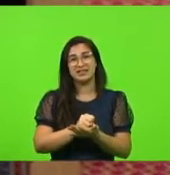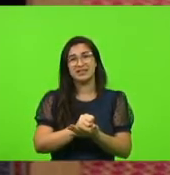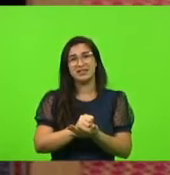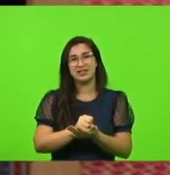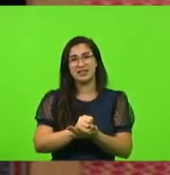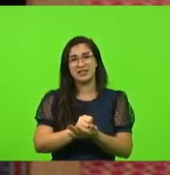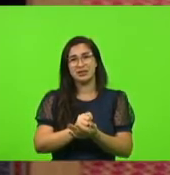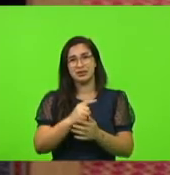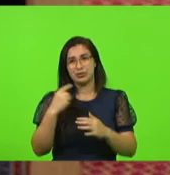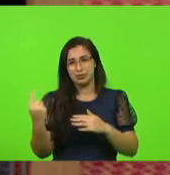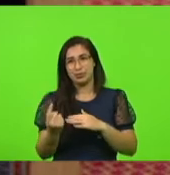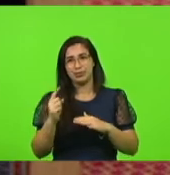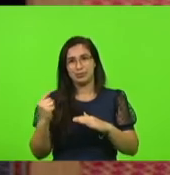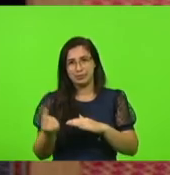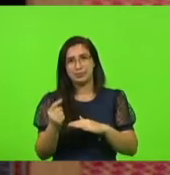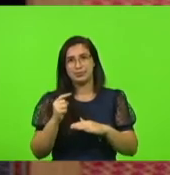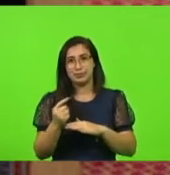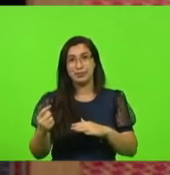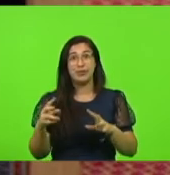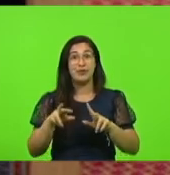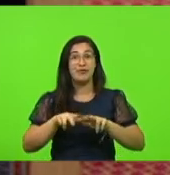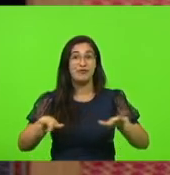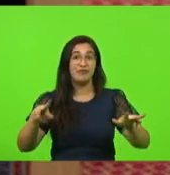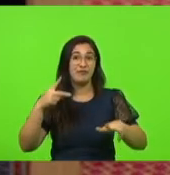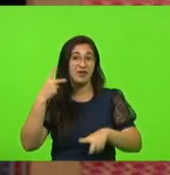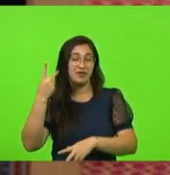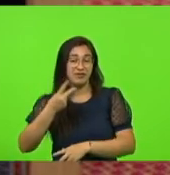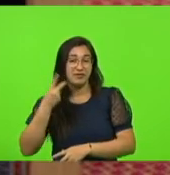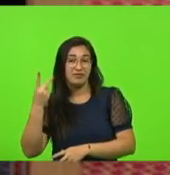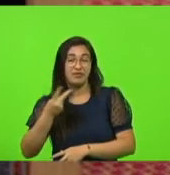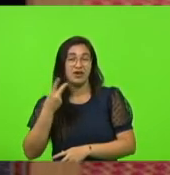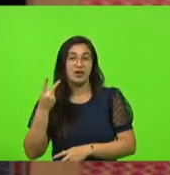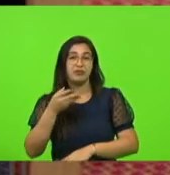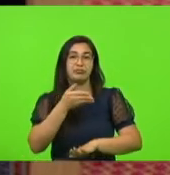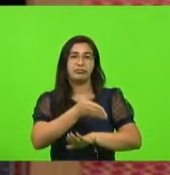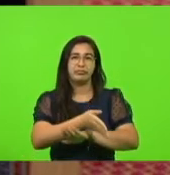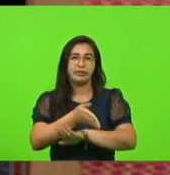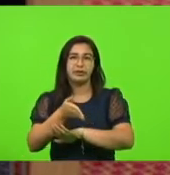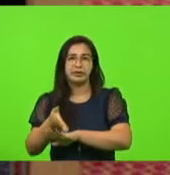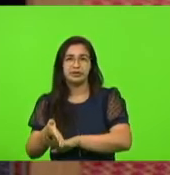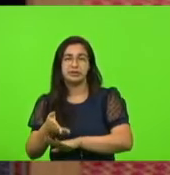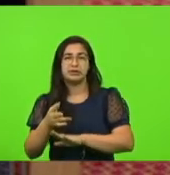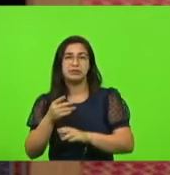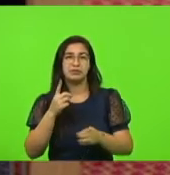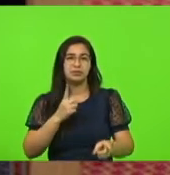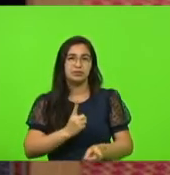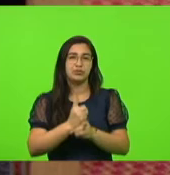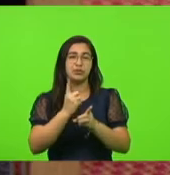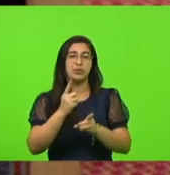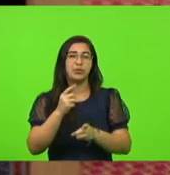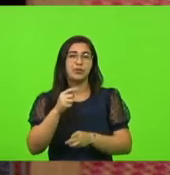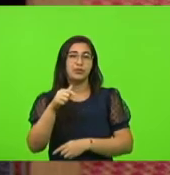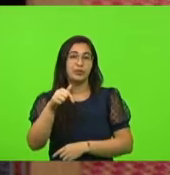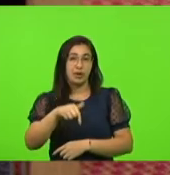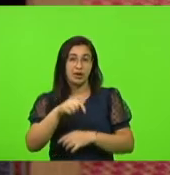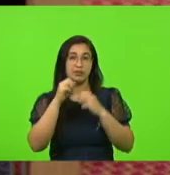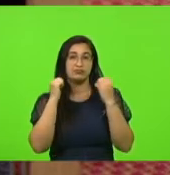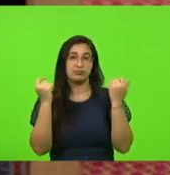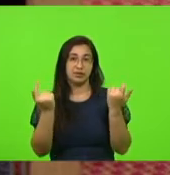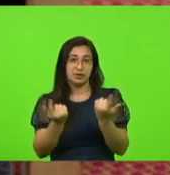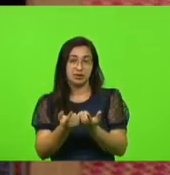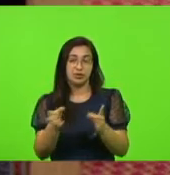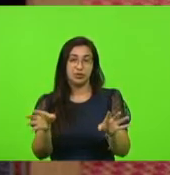os vereadores que estão participando do encontro de vereadores promovido pela União